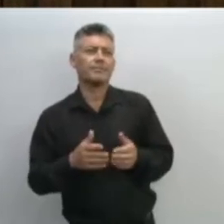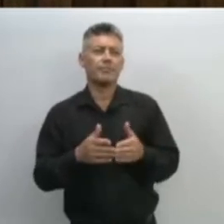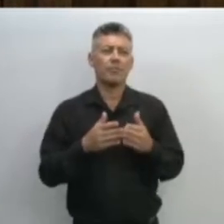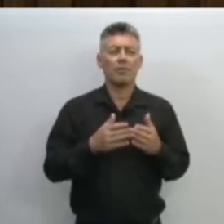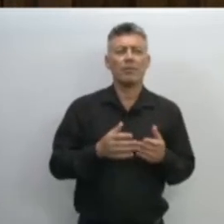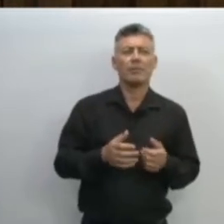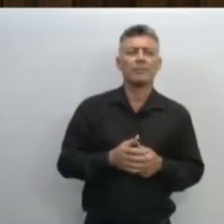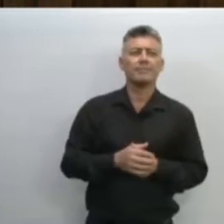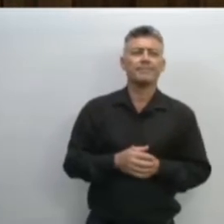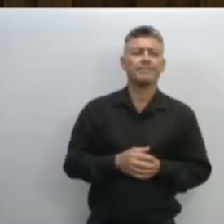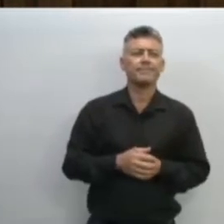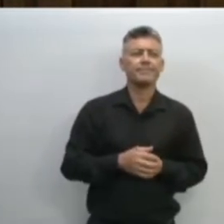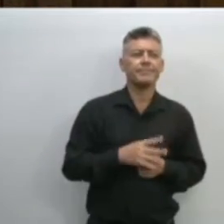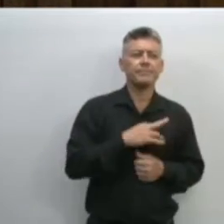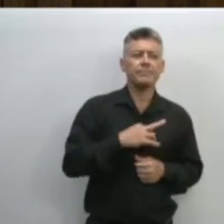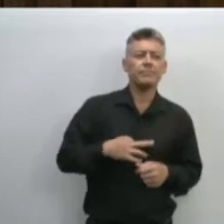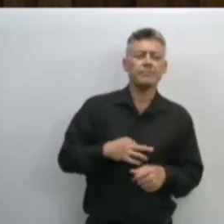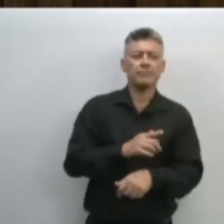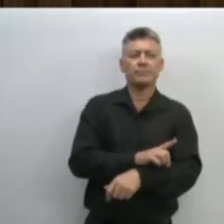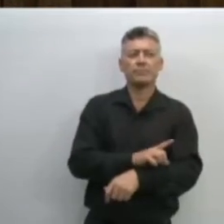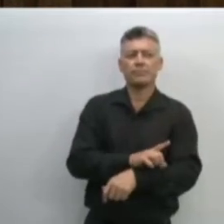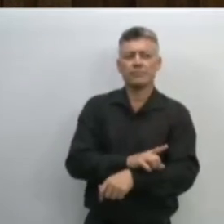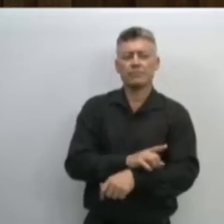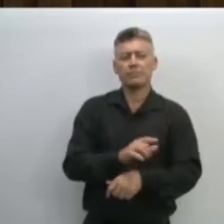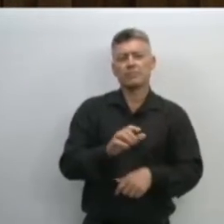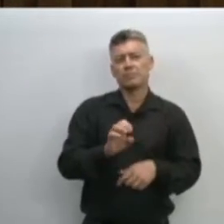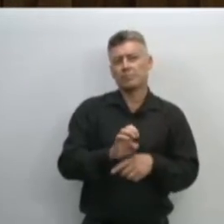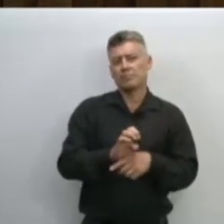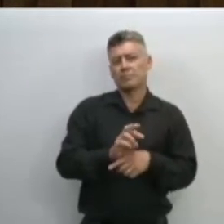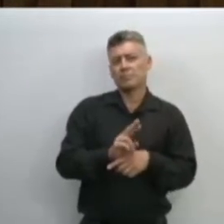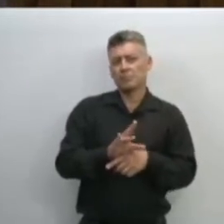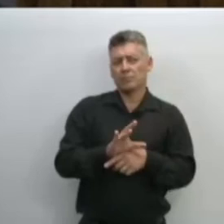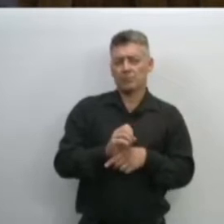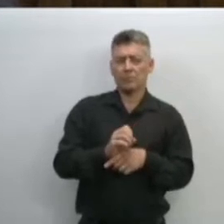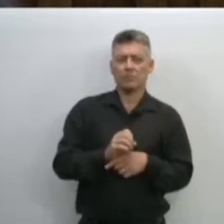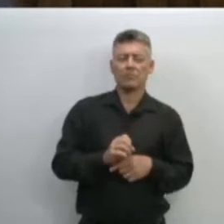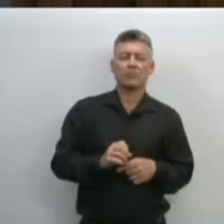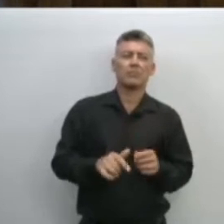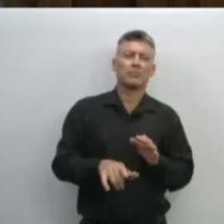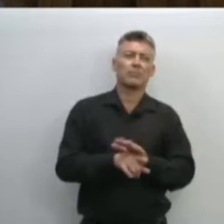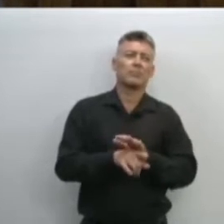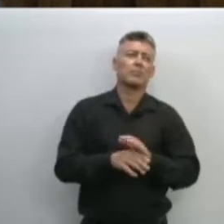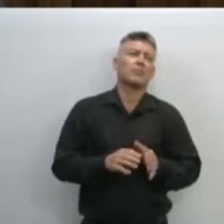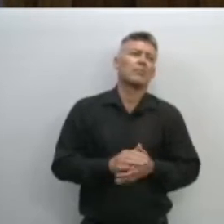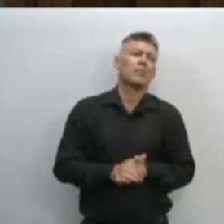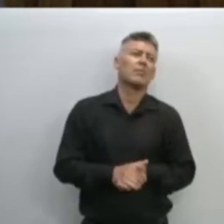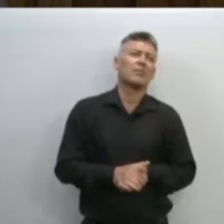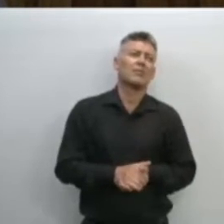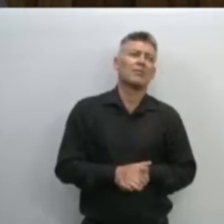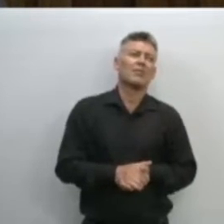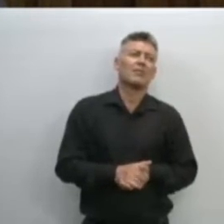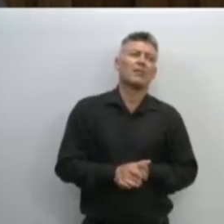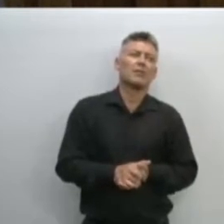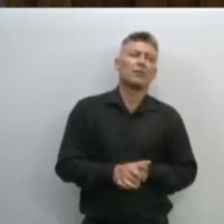solicitações. Vereador Luciano, depois vereador Eribaldo. Projeto de lei, vereador Kleber, primeiro secretário,